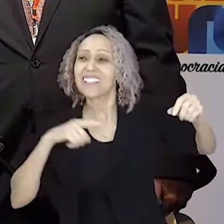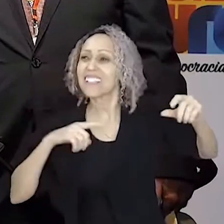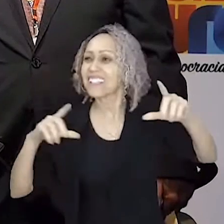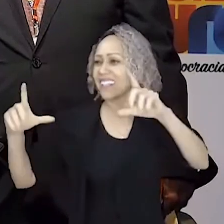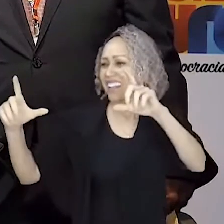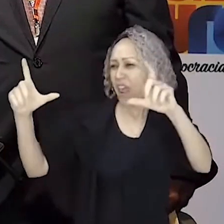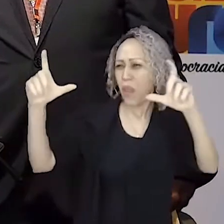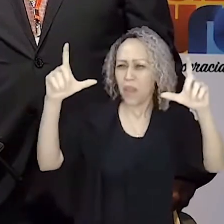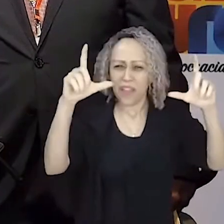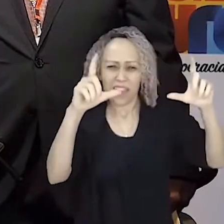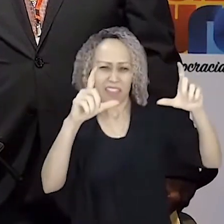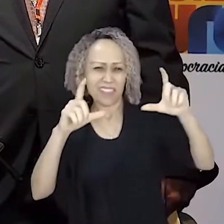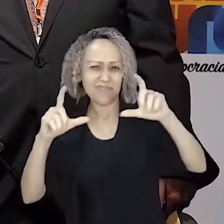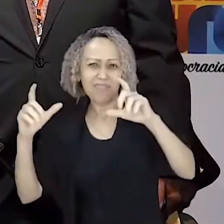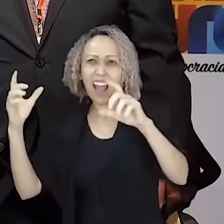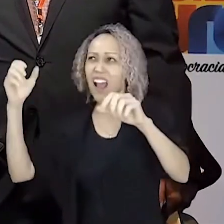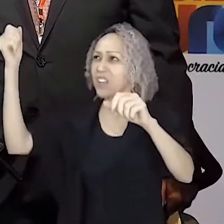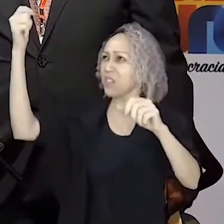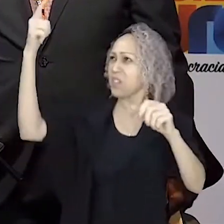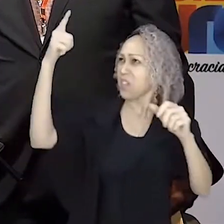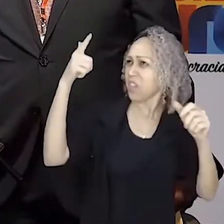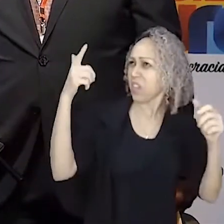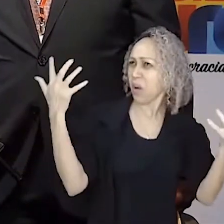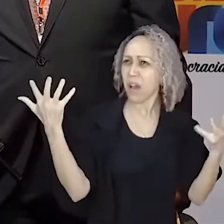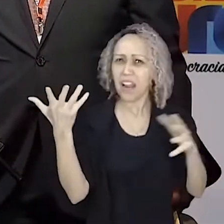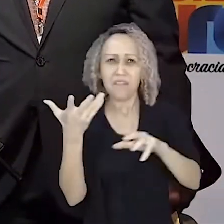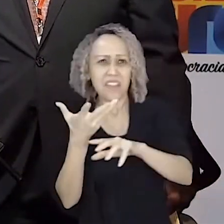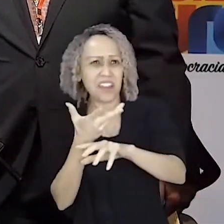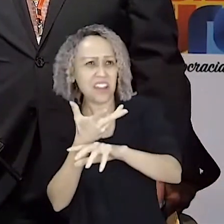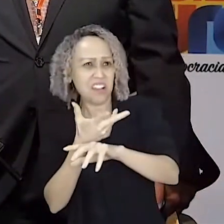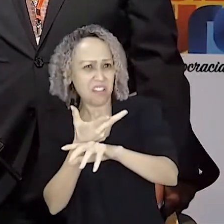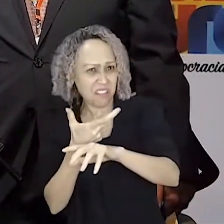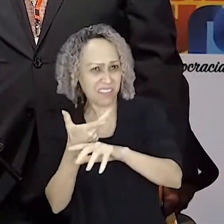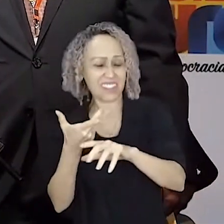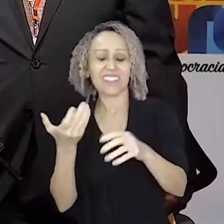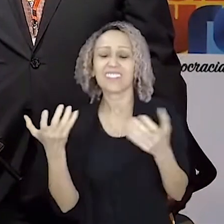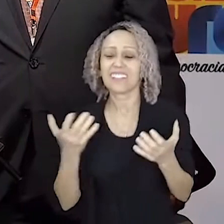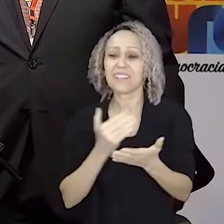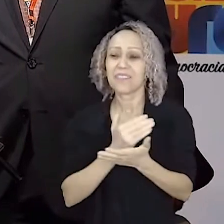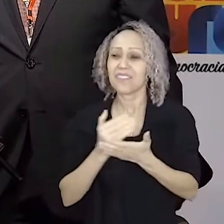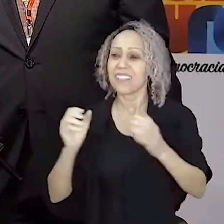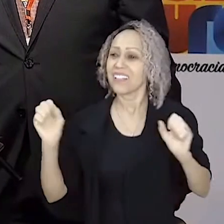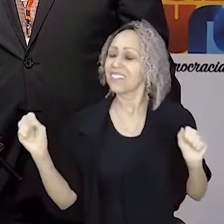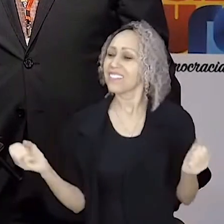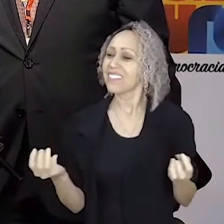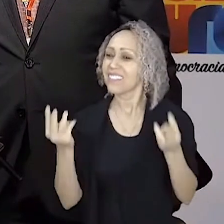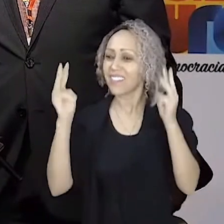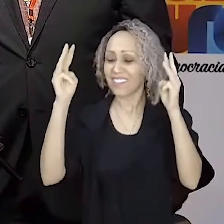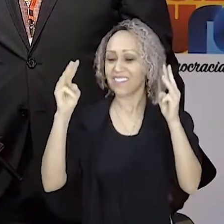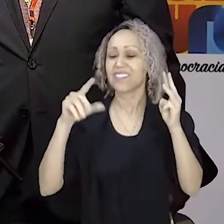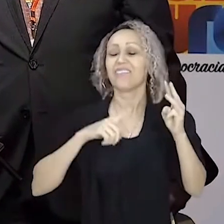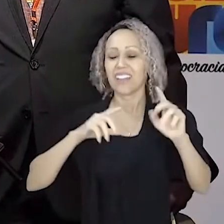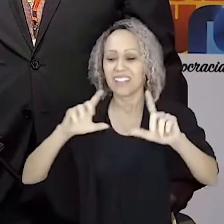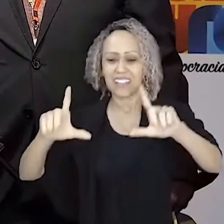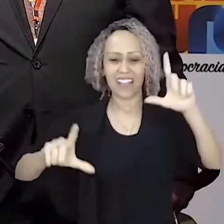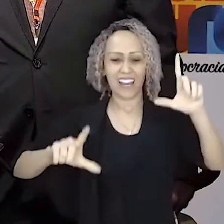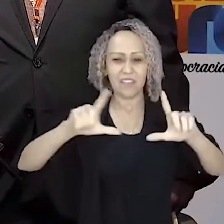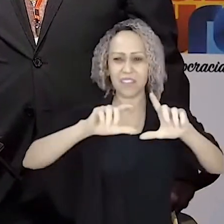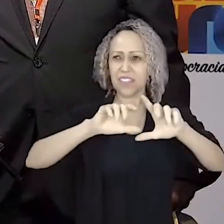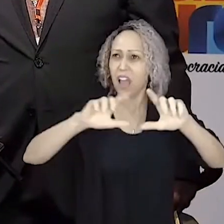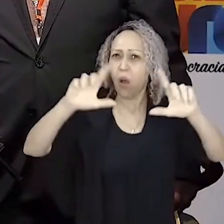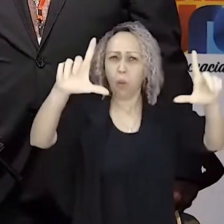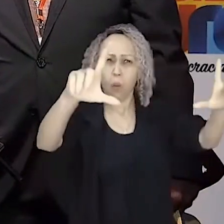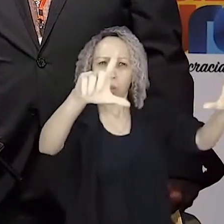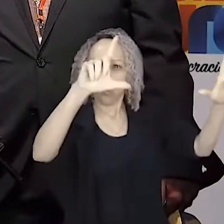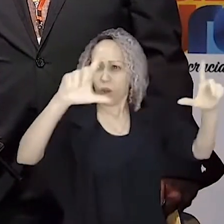bonita, tem uma equipe que está cuidando disso, vamos transmitir tudo que vai estar acontecendo para o Brasil e para o mundo, e também nos telões que vão